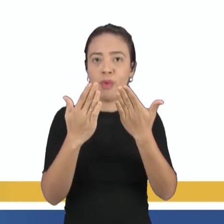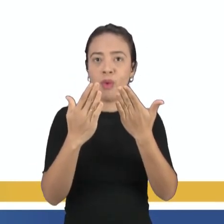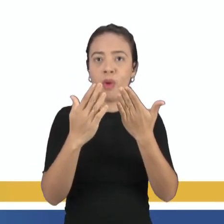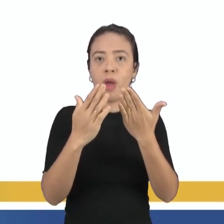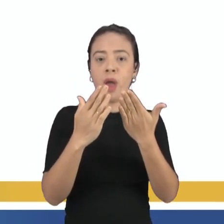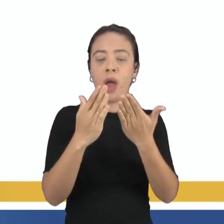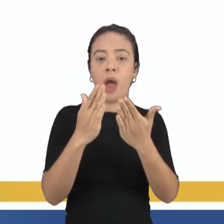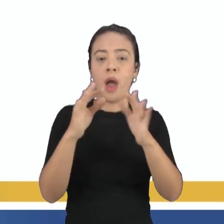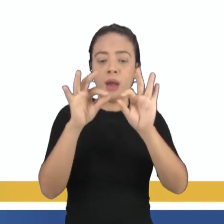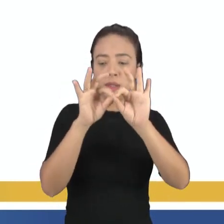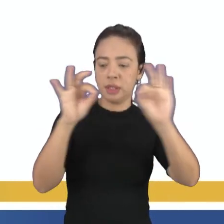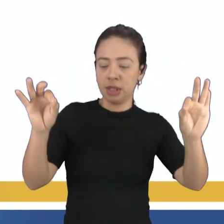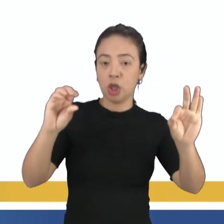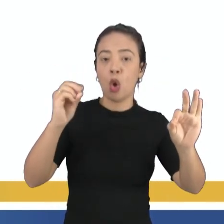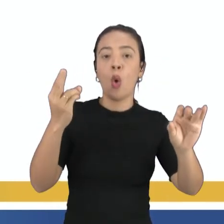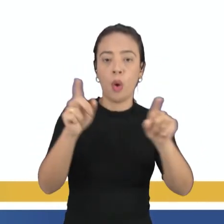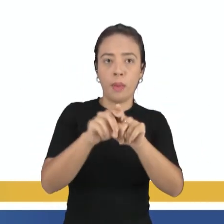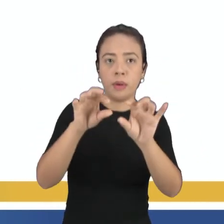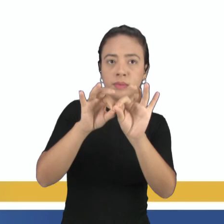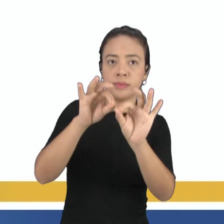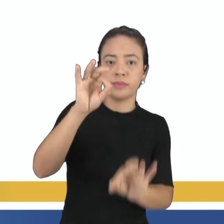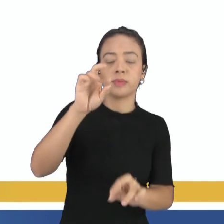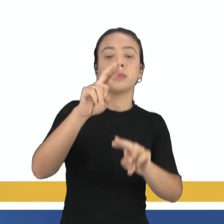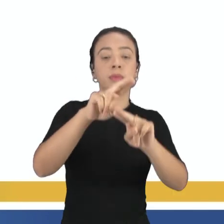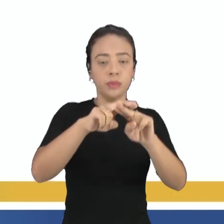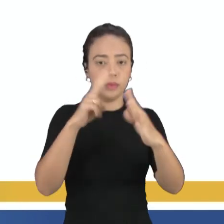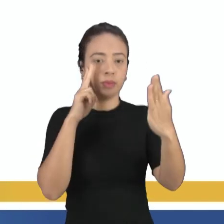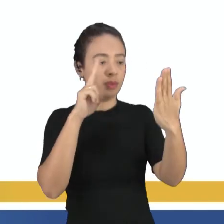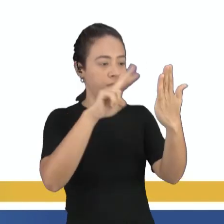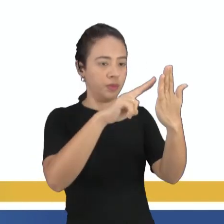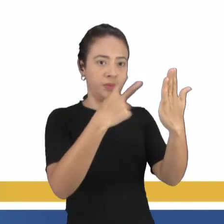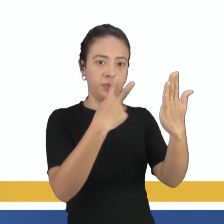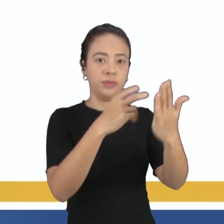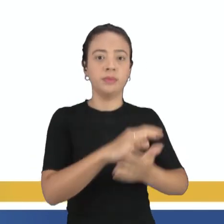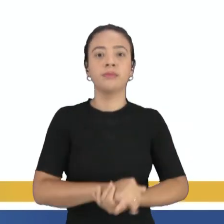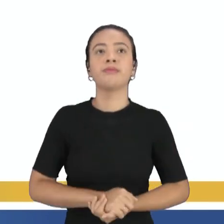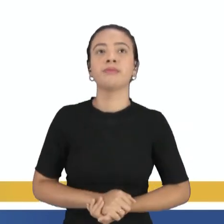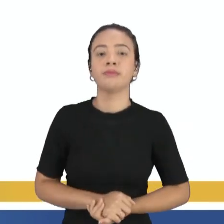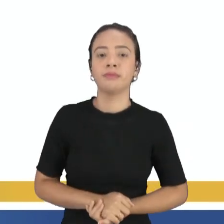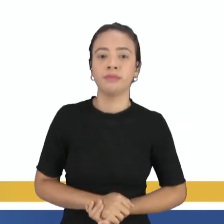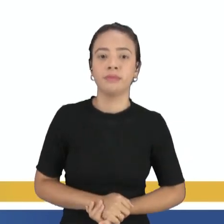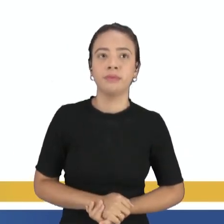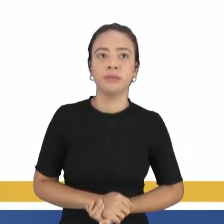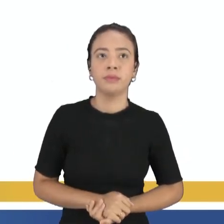horizontal, quanto ao vertical, sendo assim a simetria de reflexão. Certo?